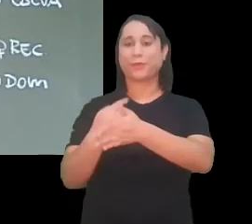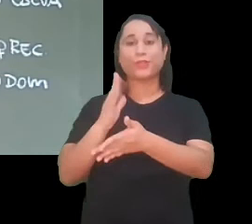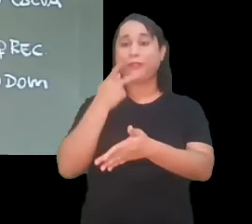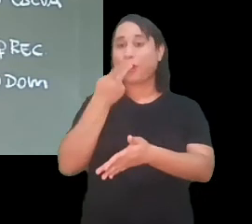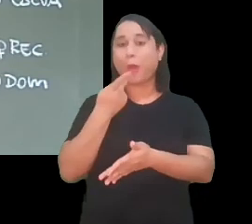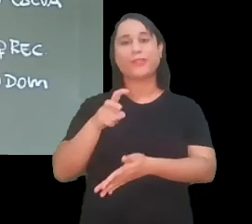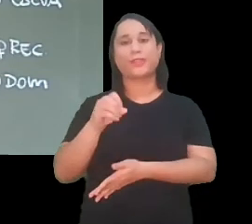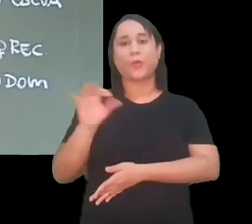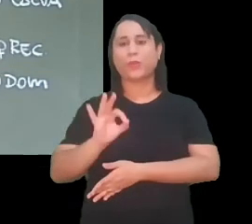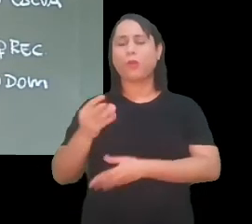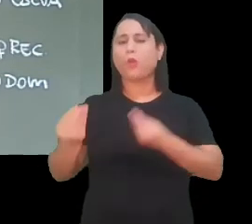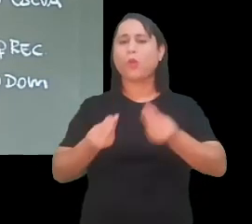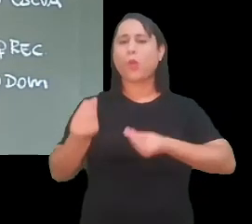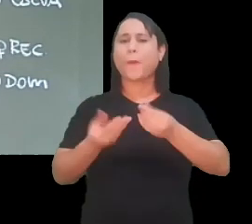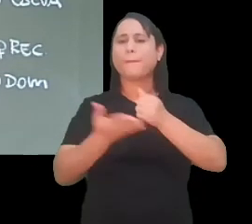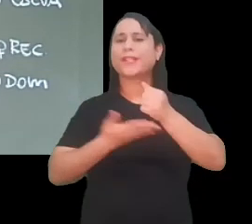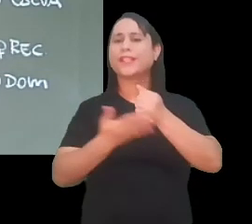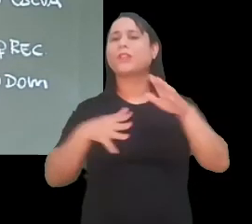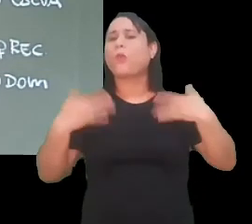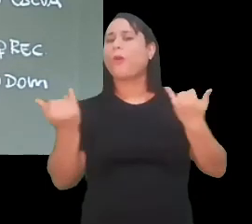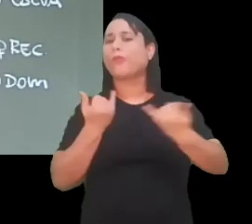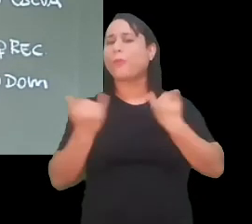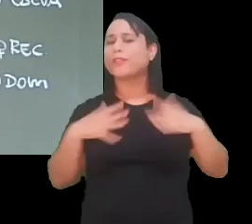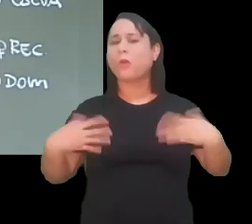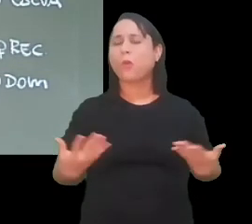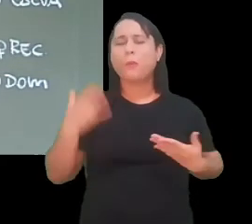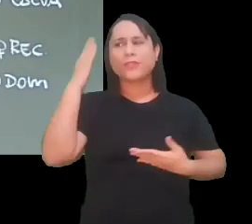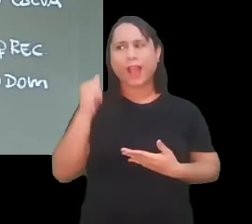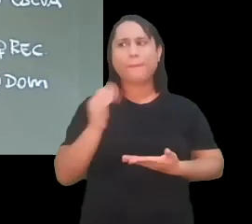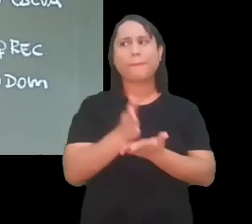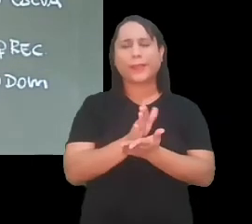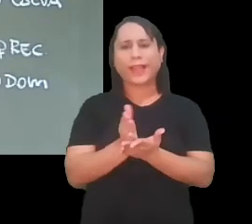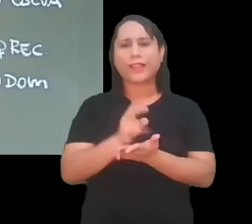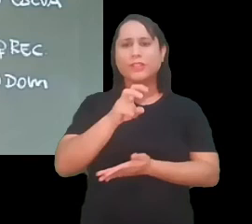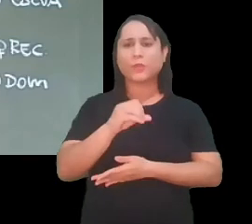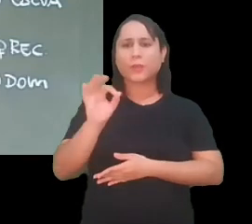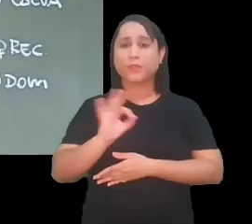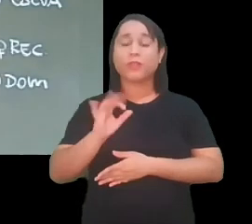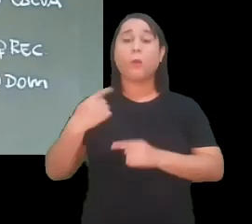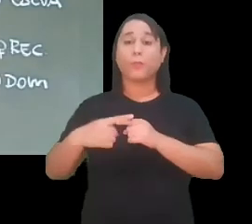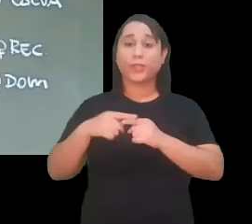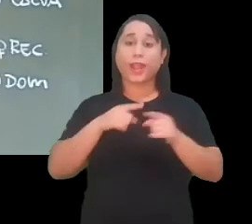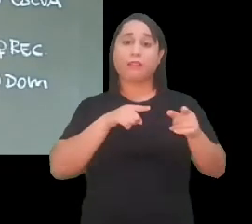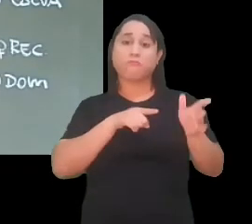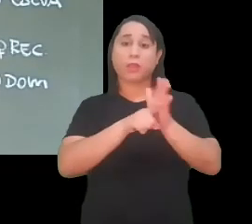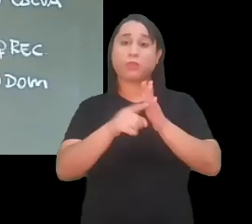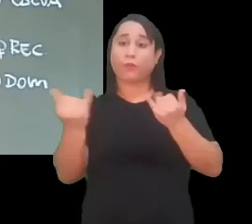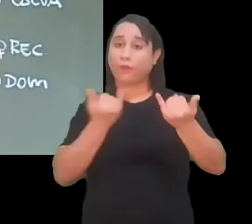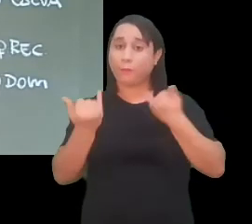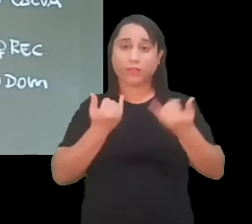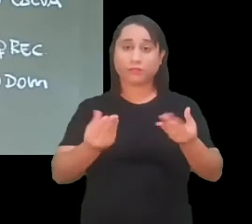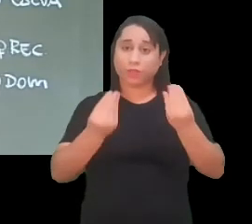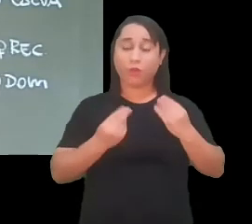quê que a gente sabe que é 50%? Gente, baseado nas informações que eles trouxe a respeito da mãe do Leandro.